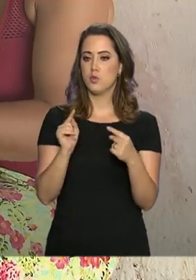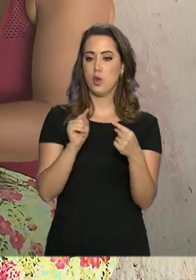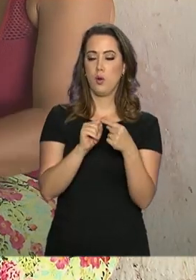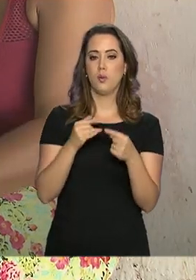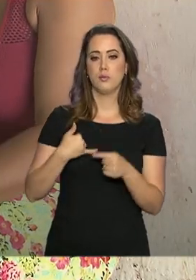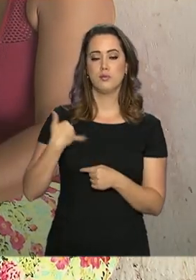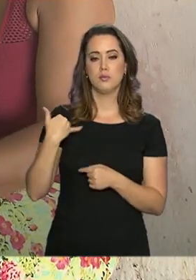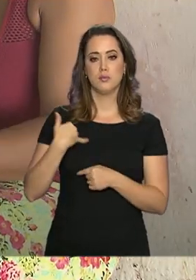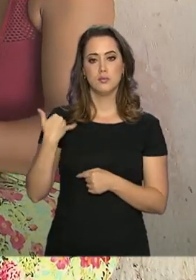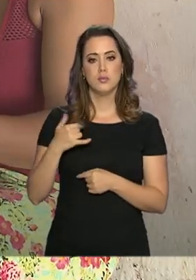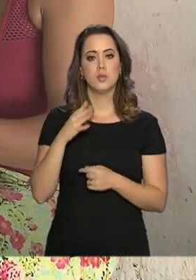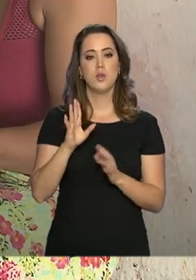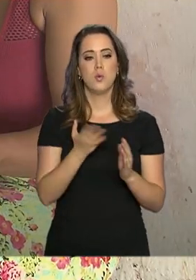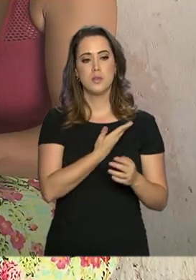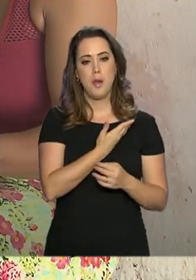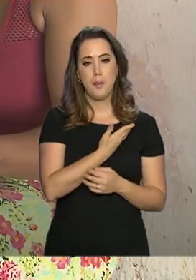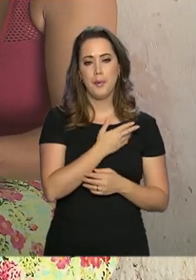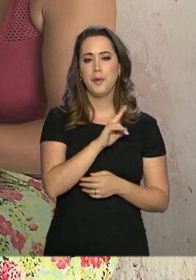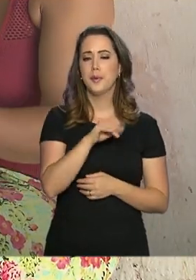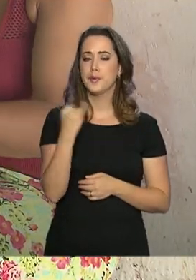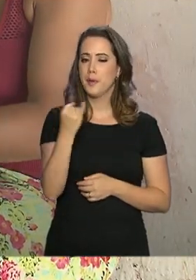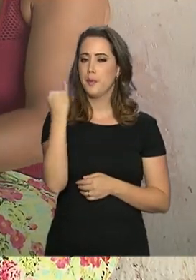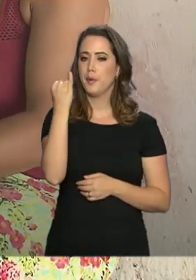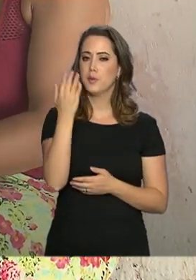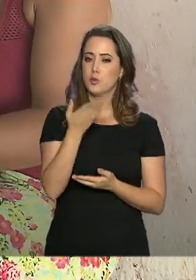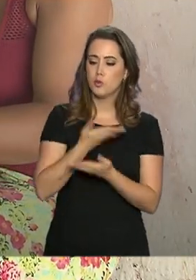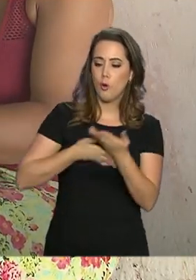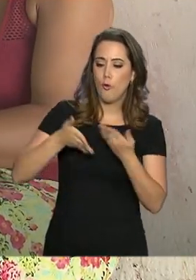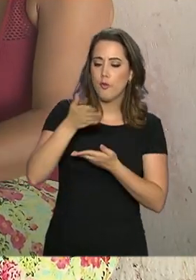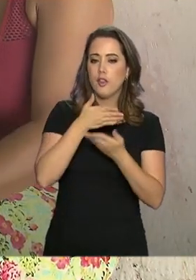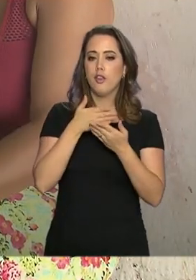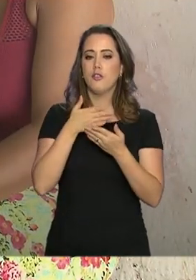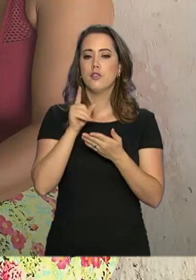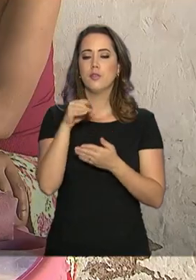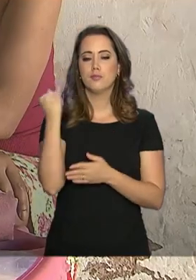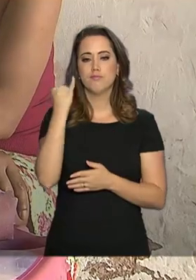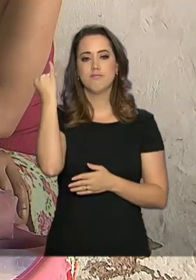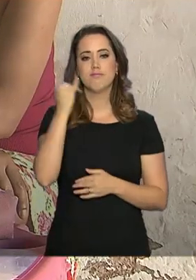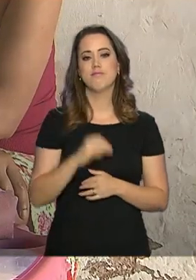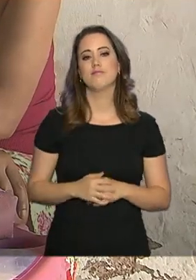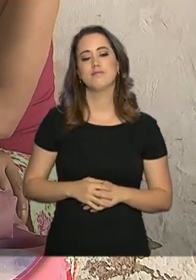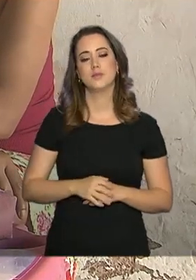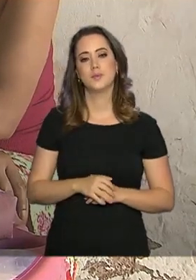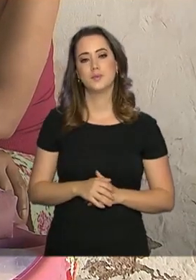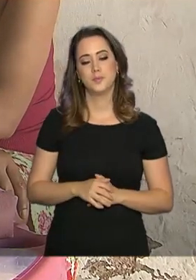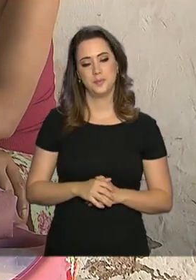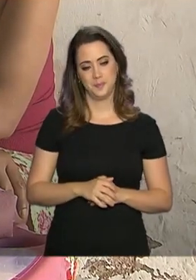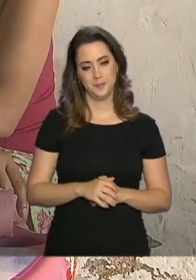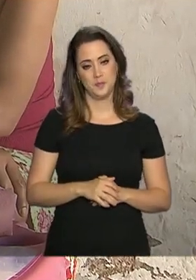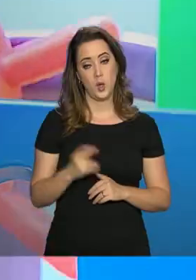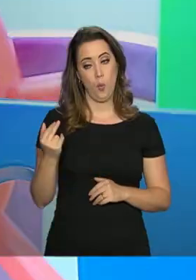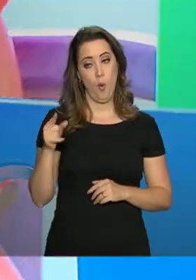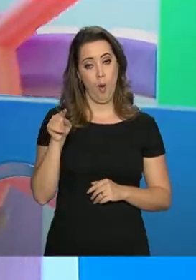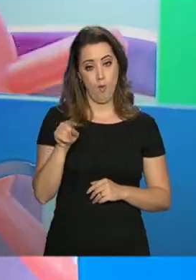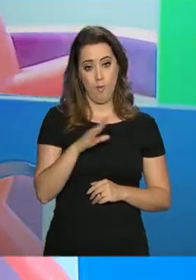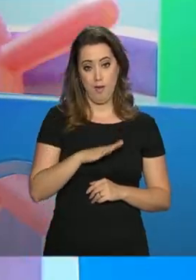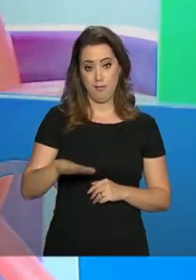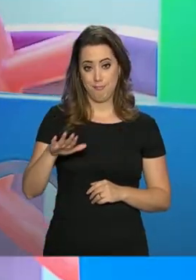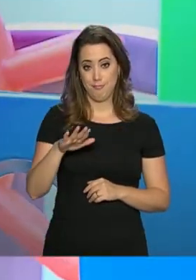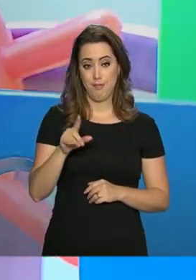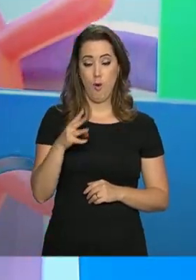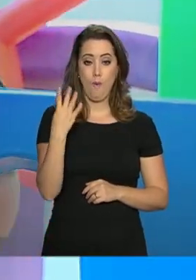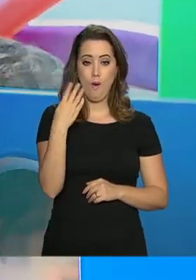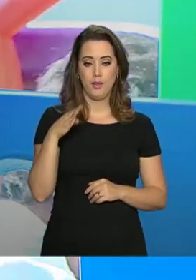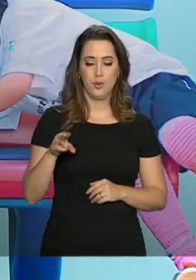adequação da idade com os colegas iso é muito importante né eles precisam conviver e esse conviver é muito importante assim como Clarissa quase 4 milhões de